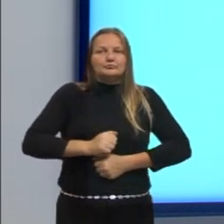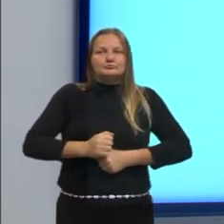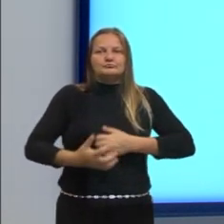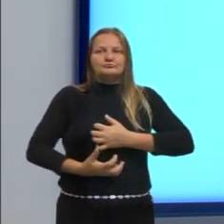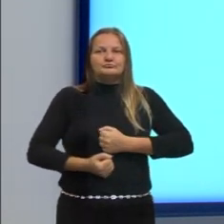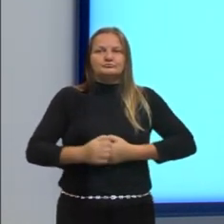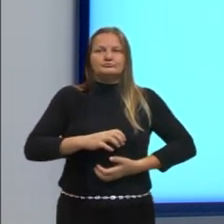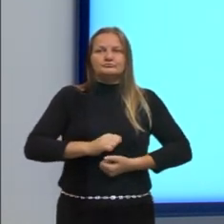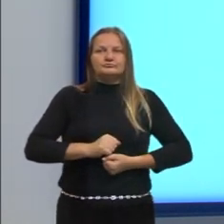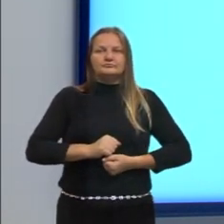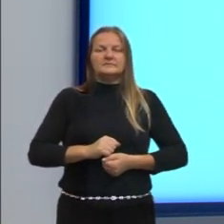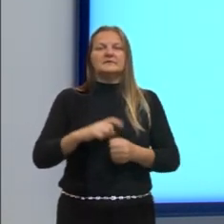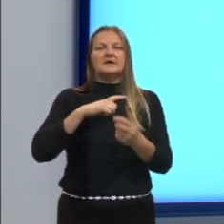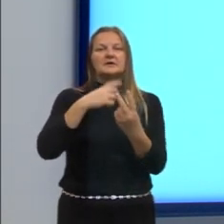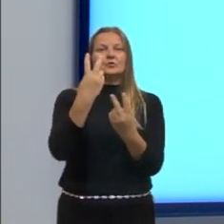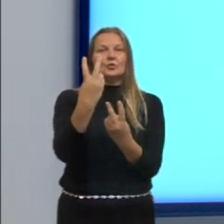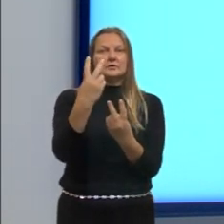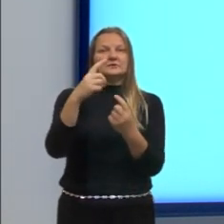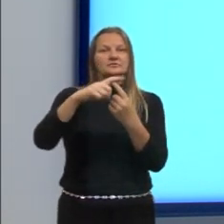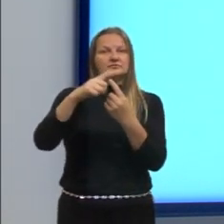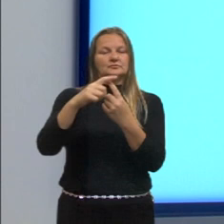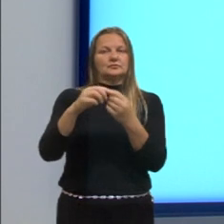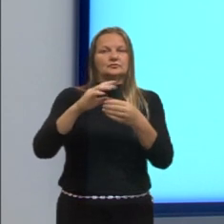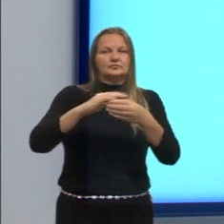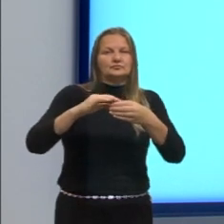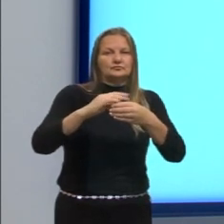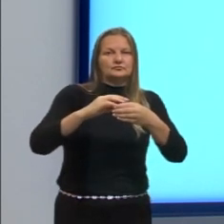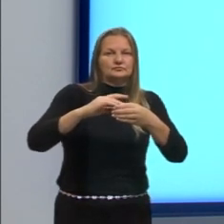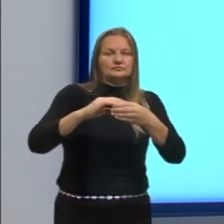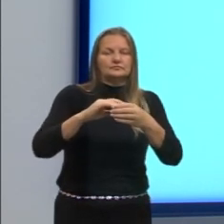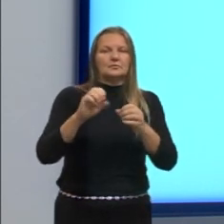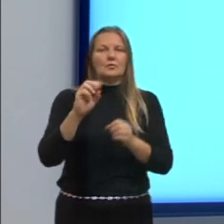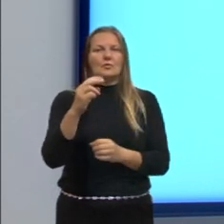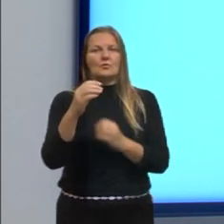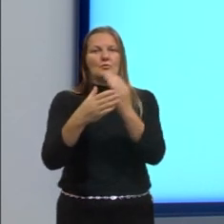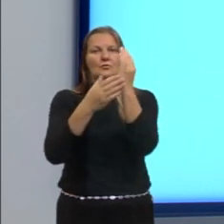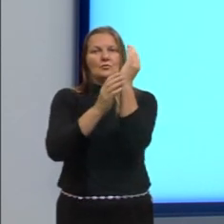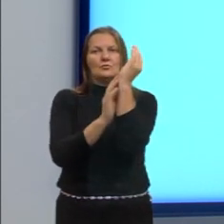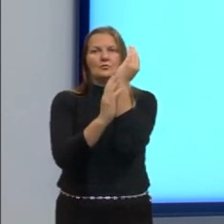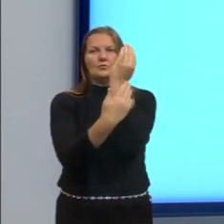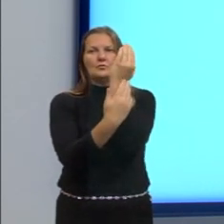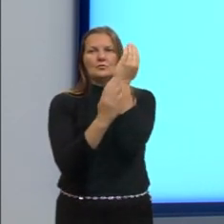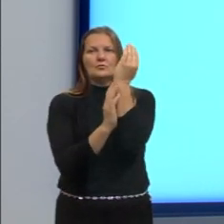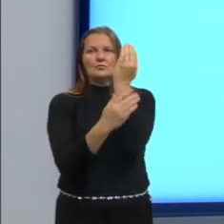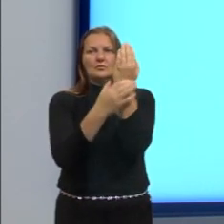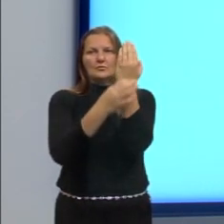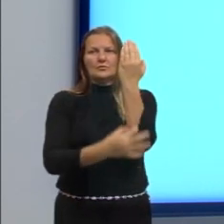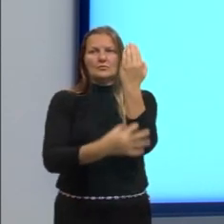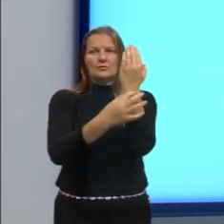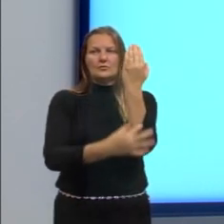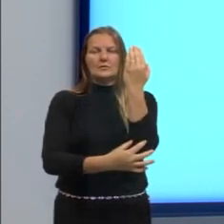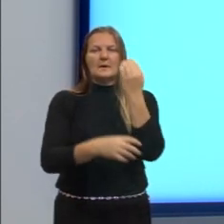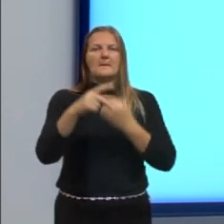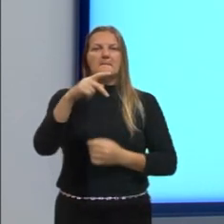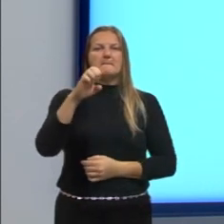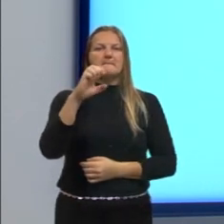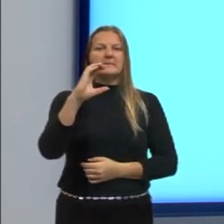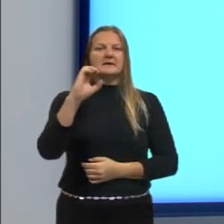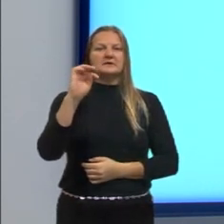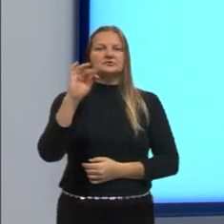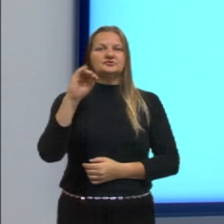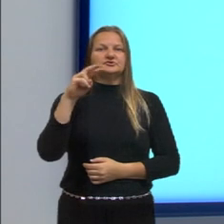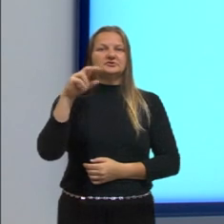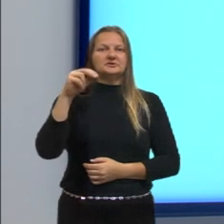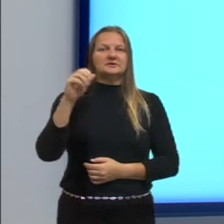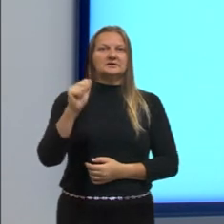insolúveis e os solúveis os insolúveis tem a celuloseima celulose e o solúveis a pectina as gomas